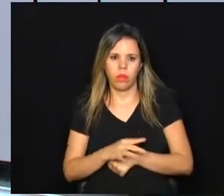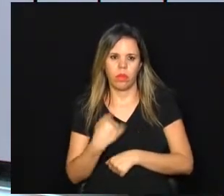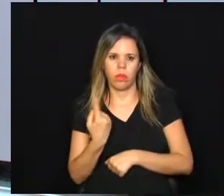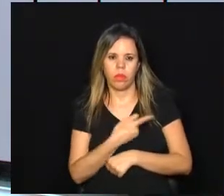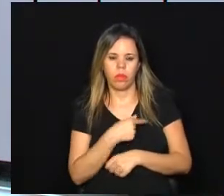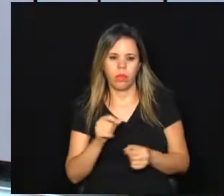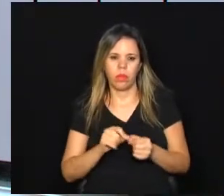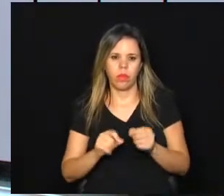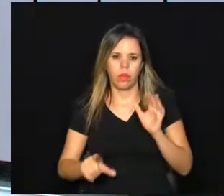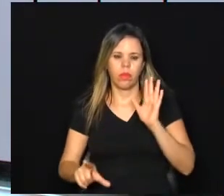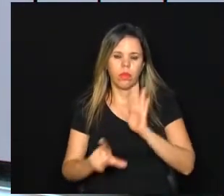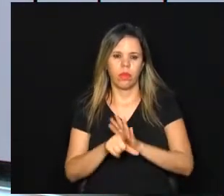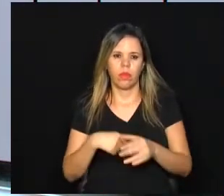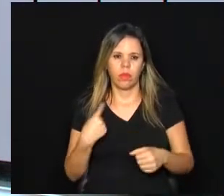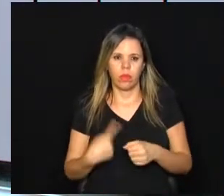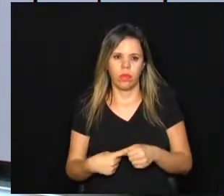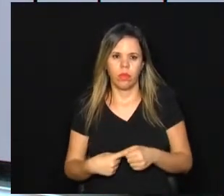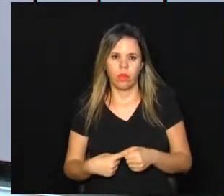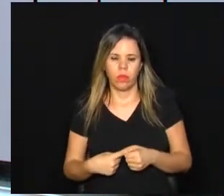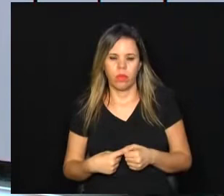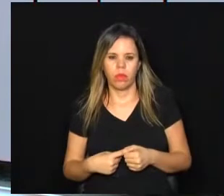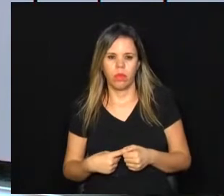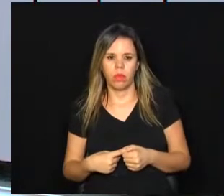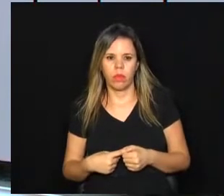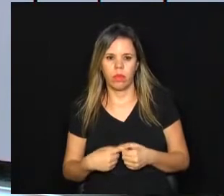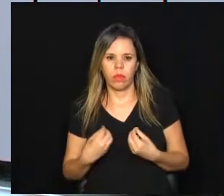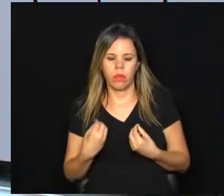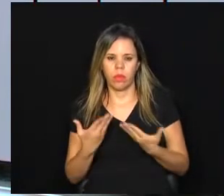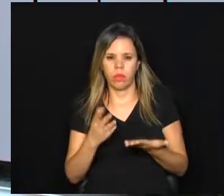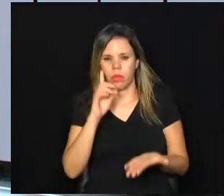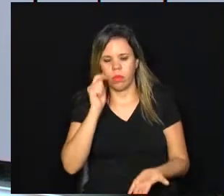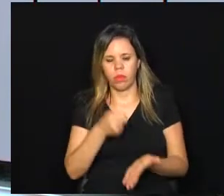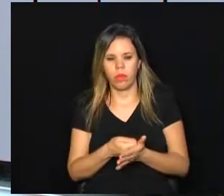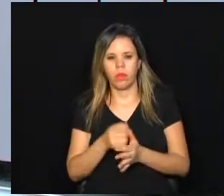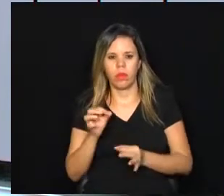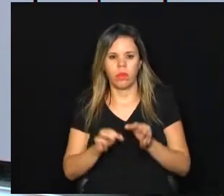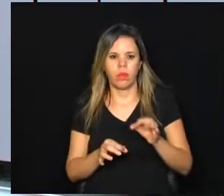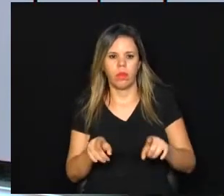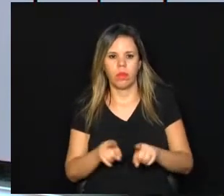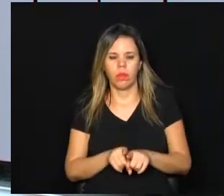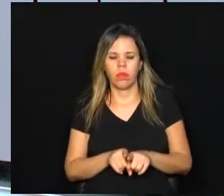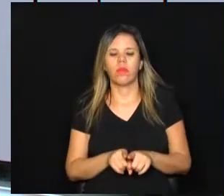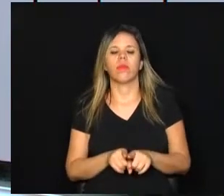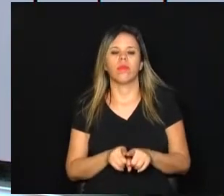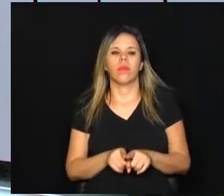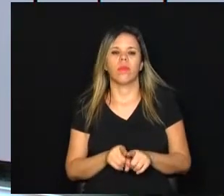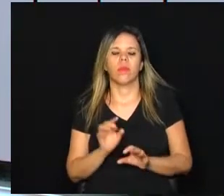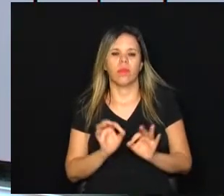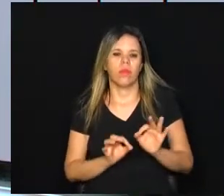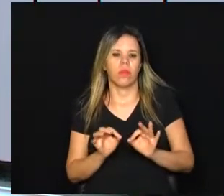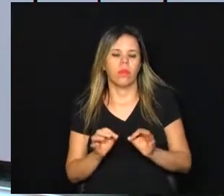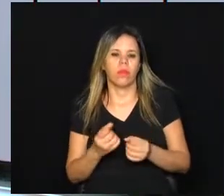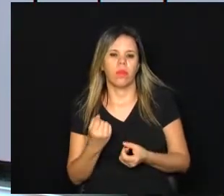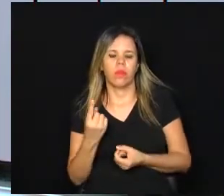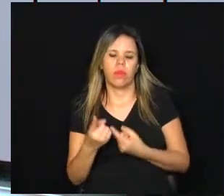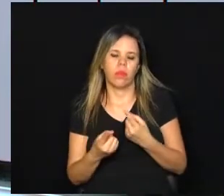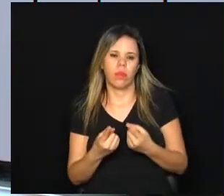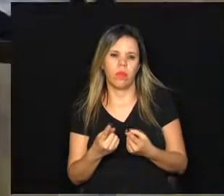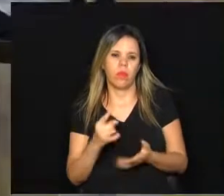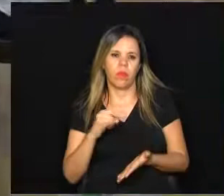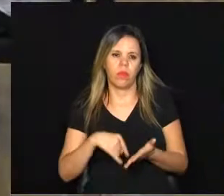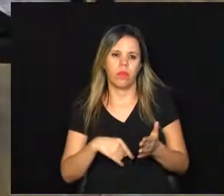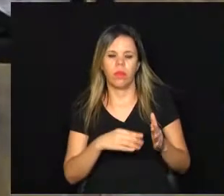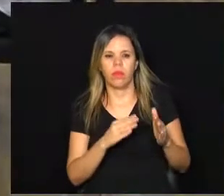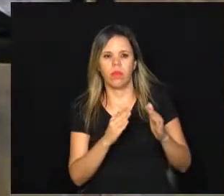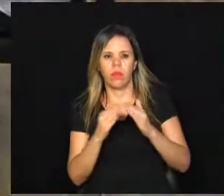fizemos uma lei municipal também para dar garantia jurídica para algumas regularizações, porque muitas ou algumas